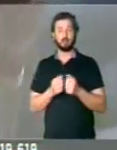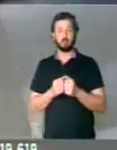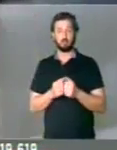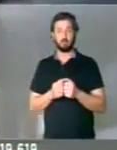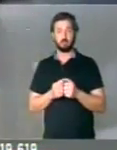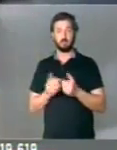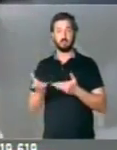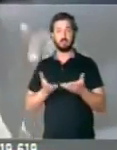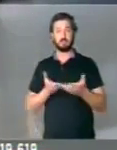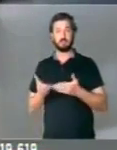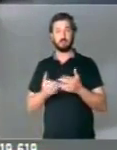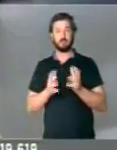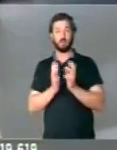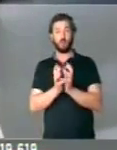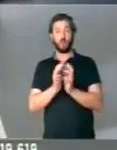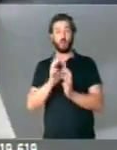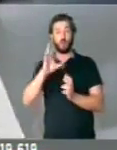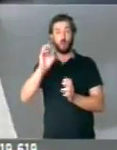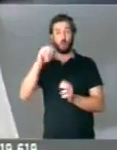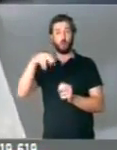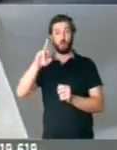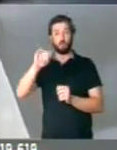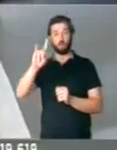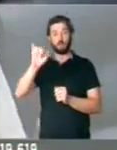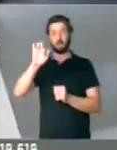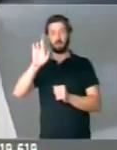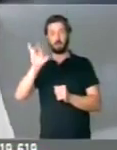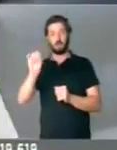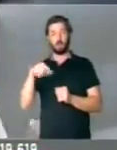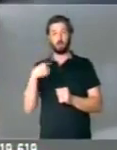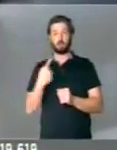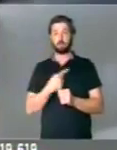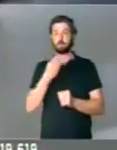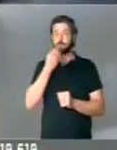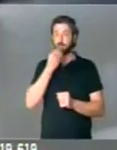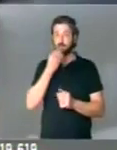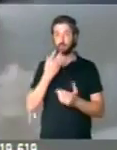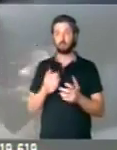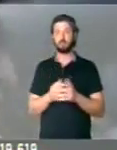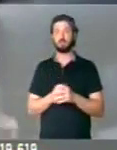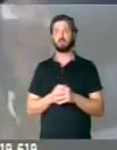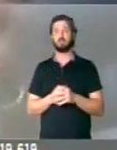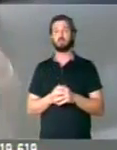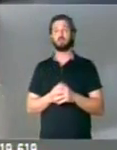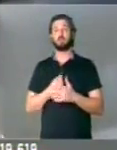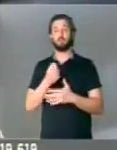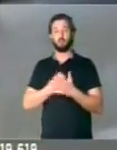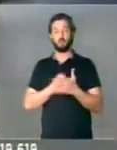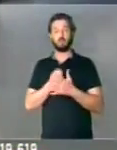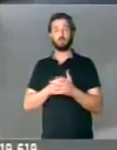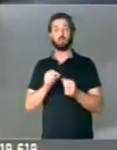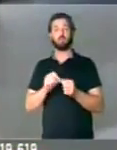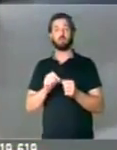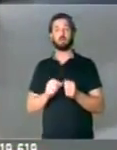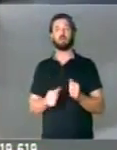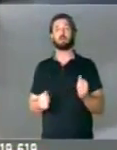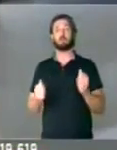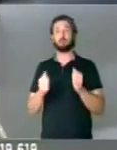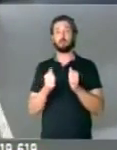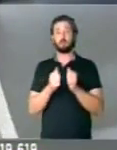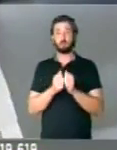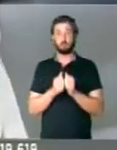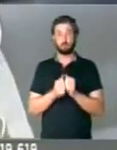do serviço comunitário que nós deveríamos estar buscando fazê-lo